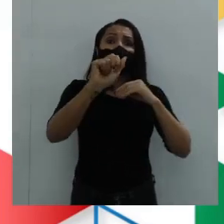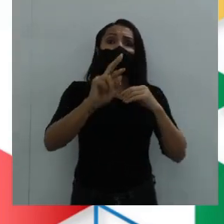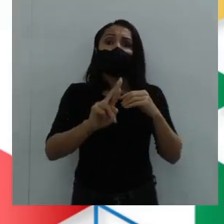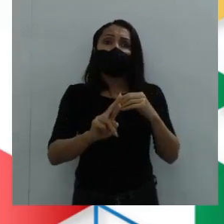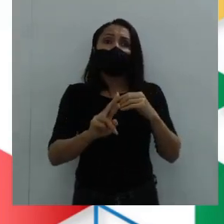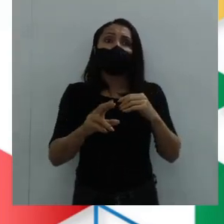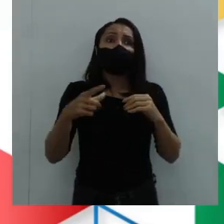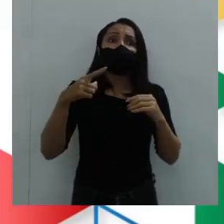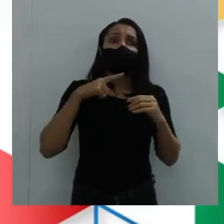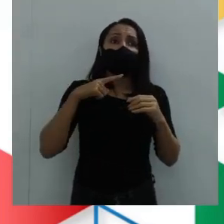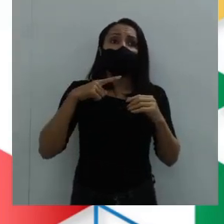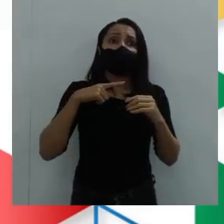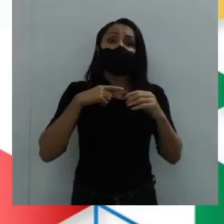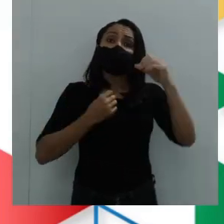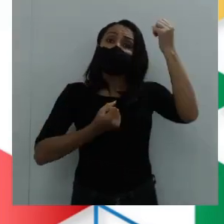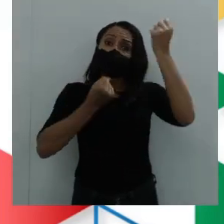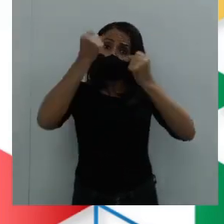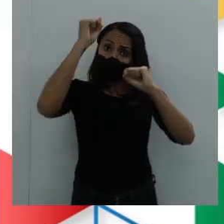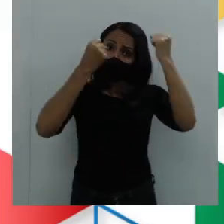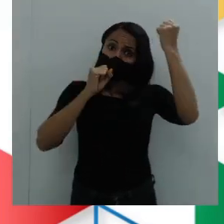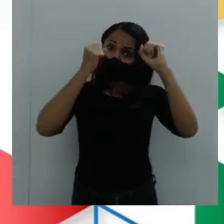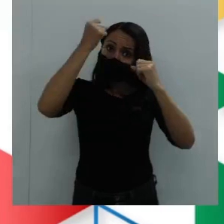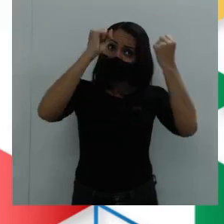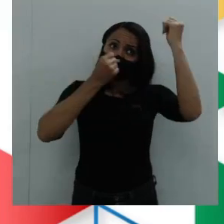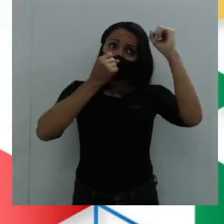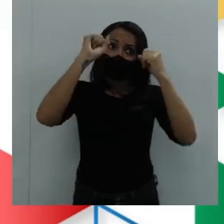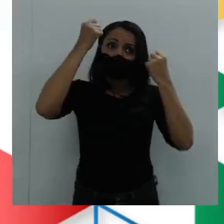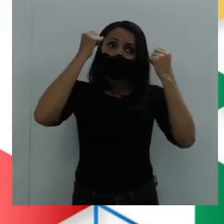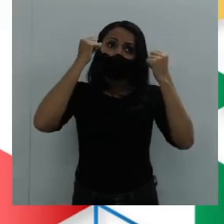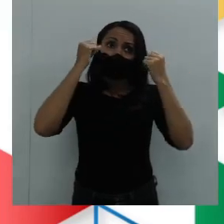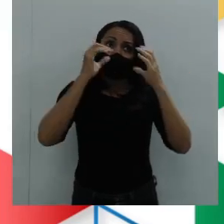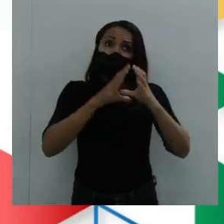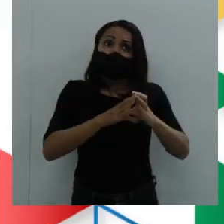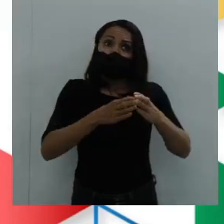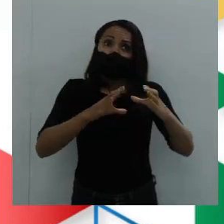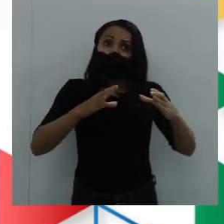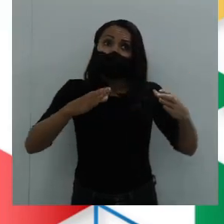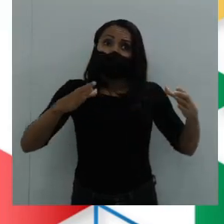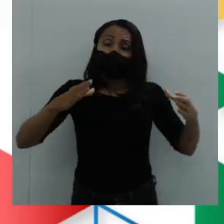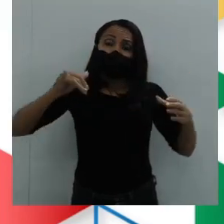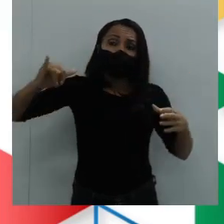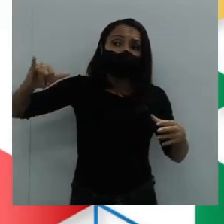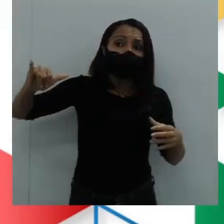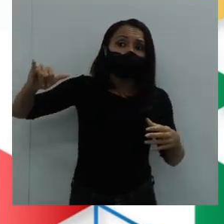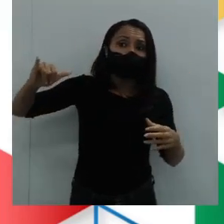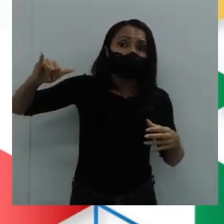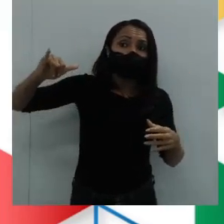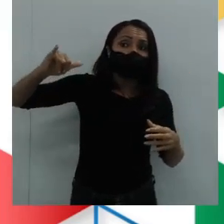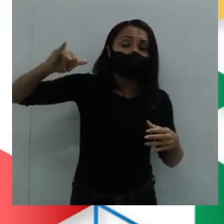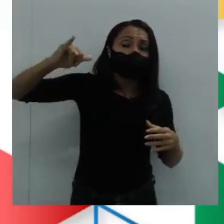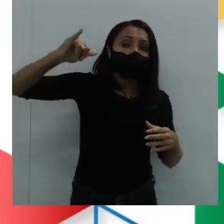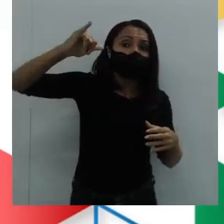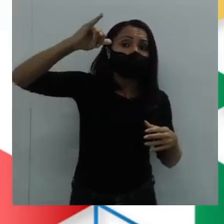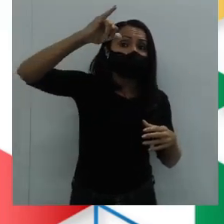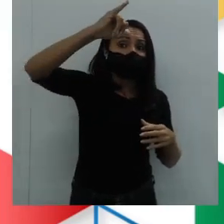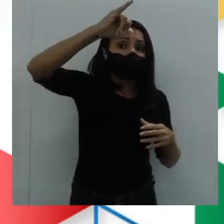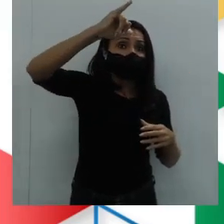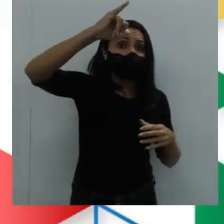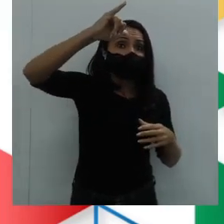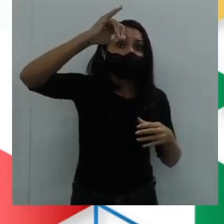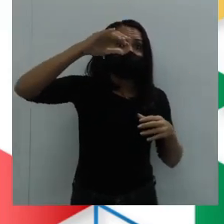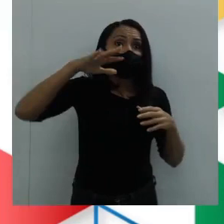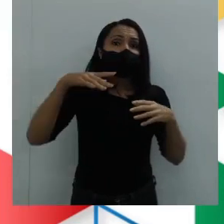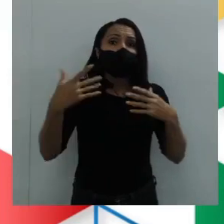vai ter as indústrias, o aumento do número de aviões supersônicos,